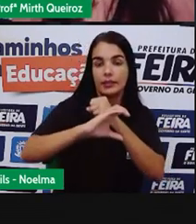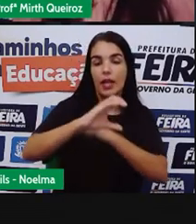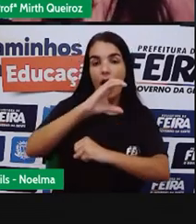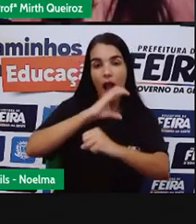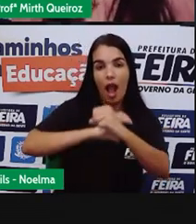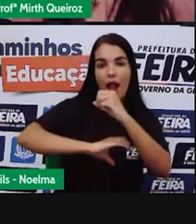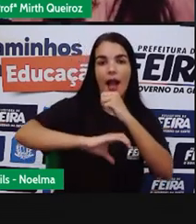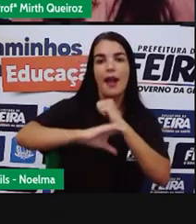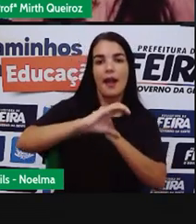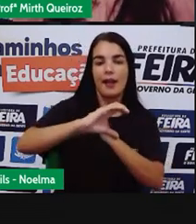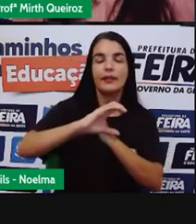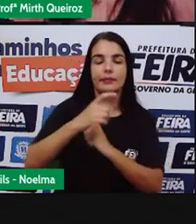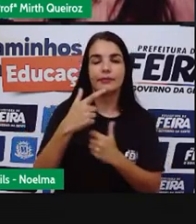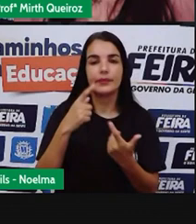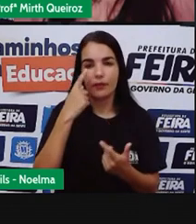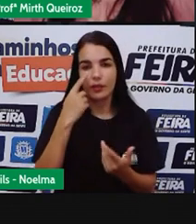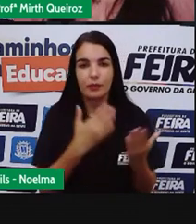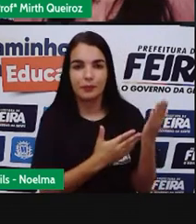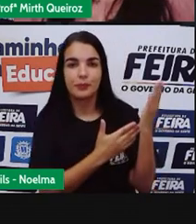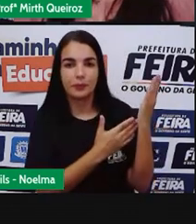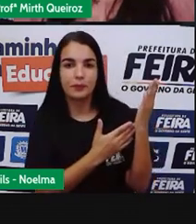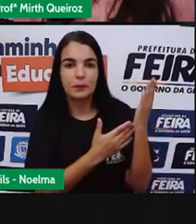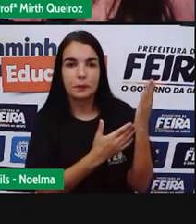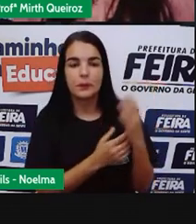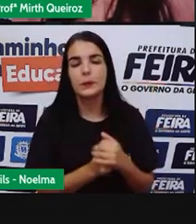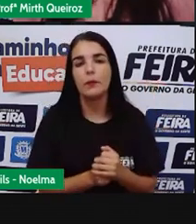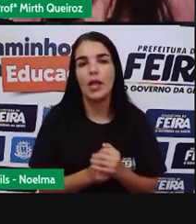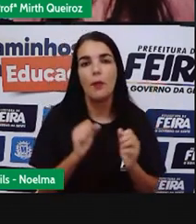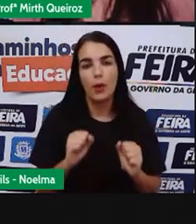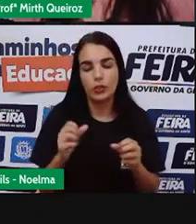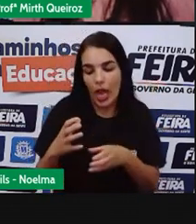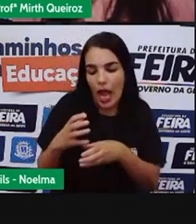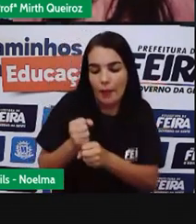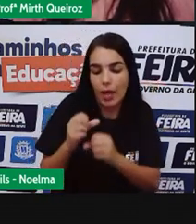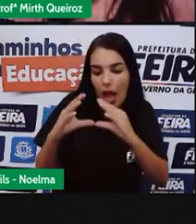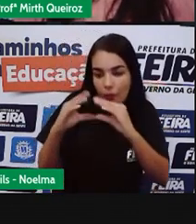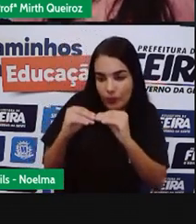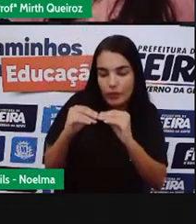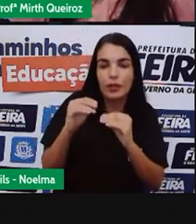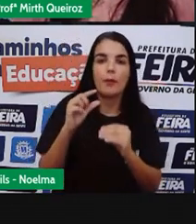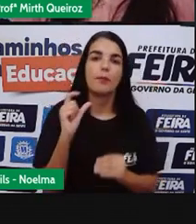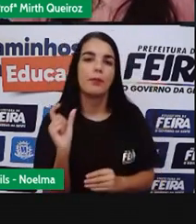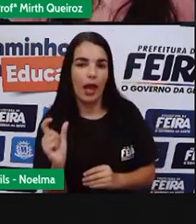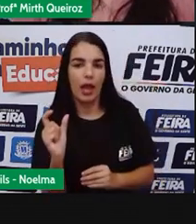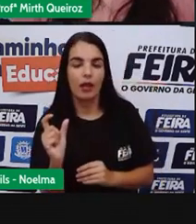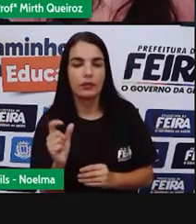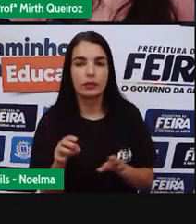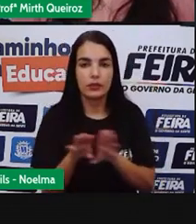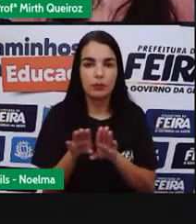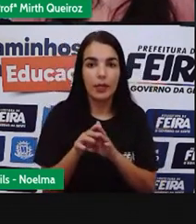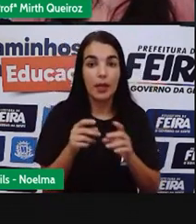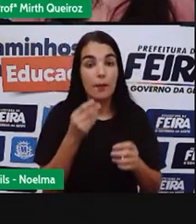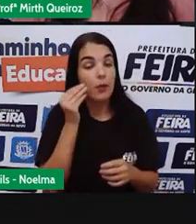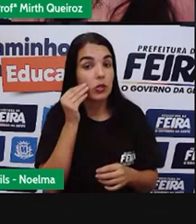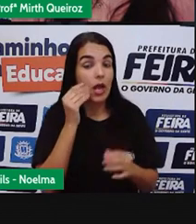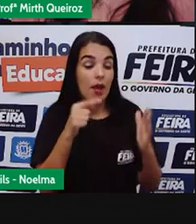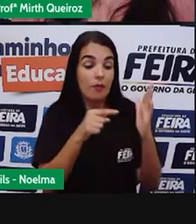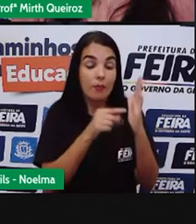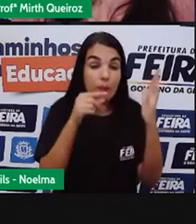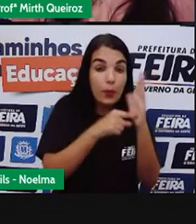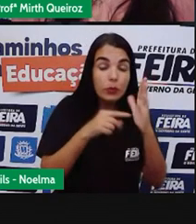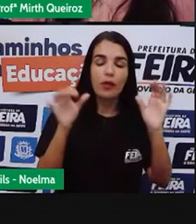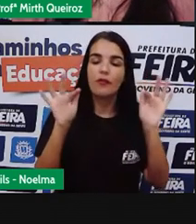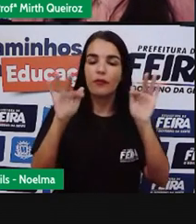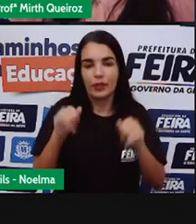significa adjetivo, e a gente coloca um pontozinho ali no final. Então, ele é utilizado em abreviaturas e para demonstrar que a